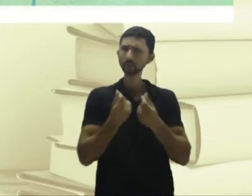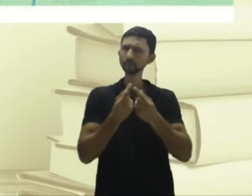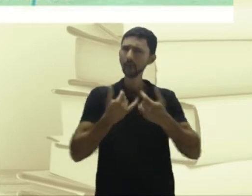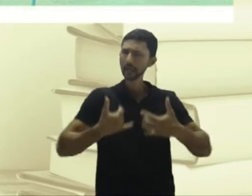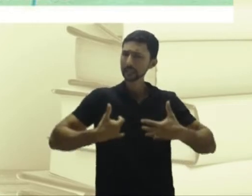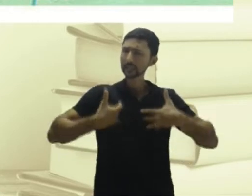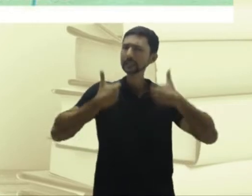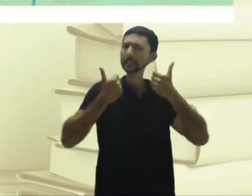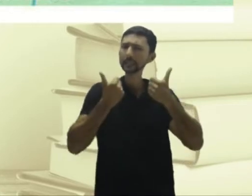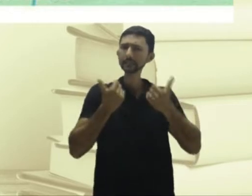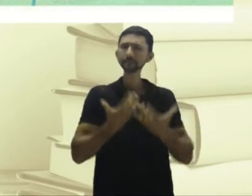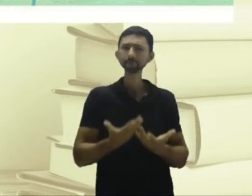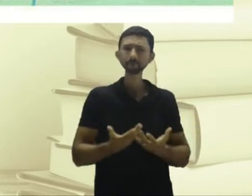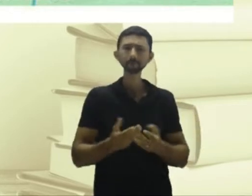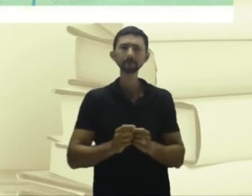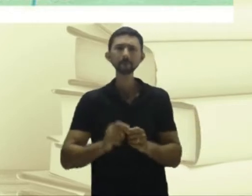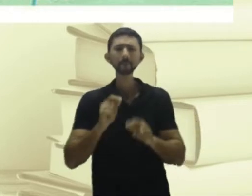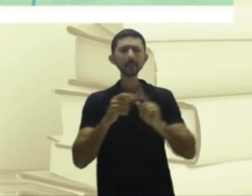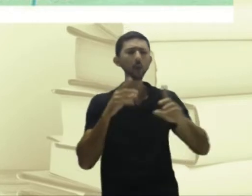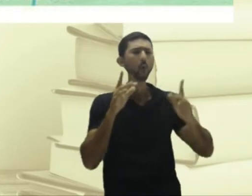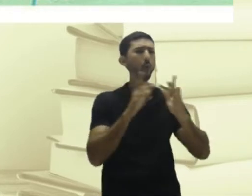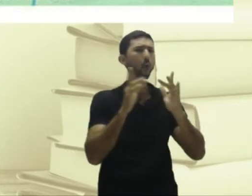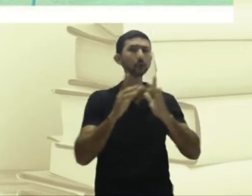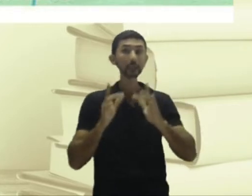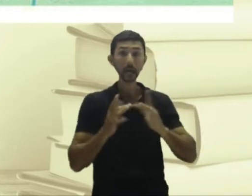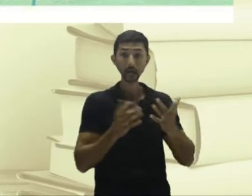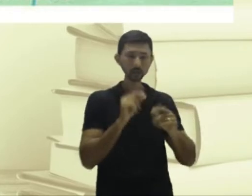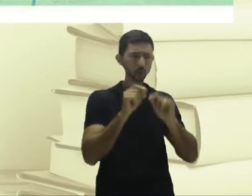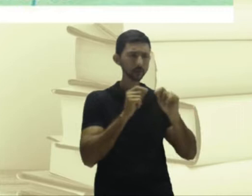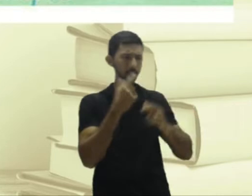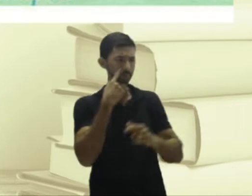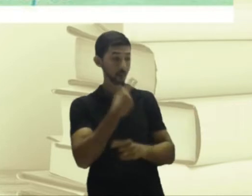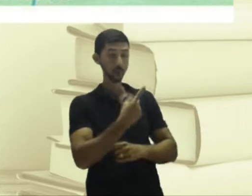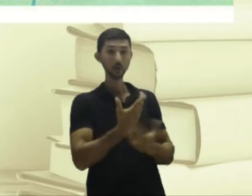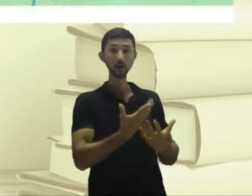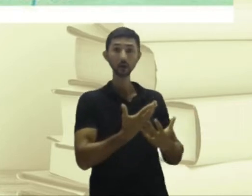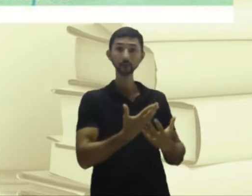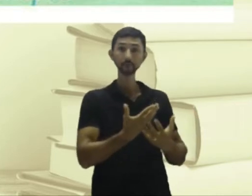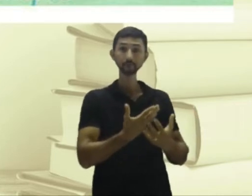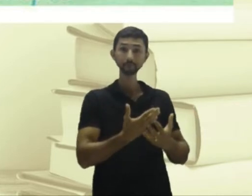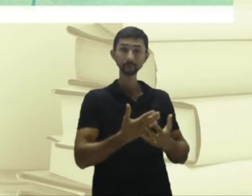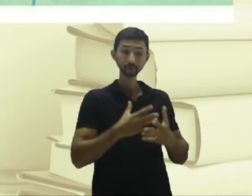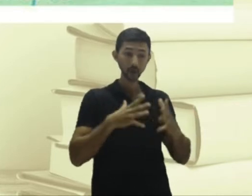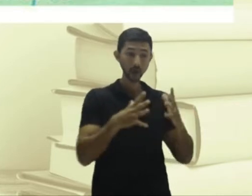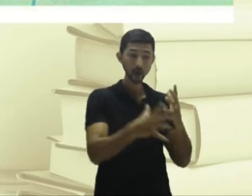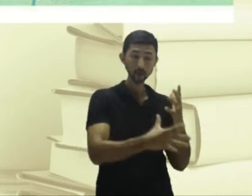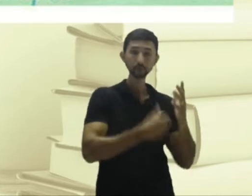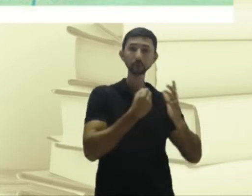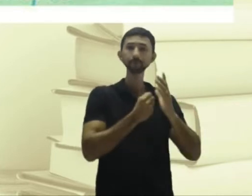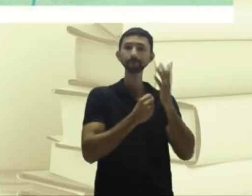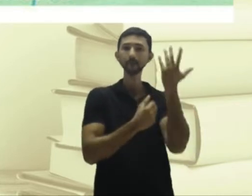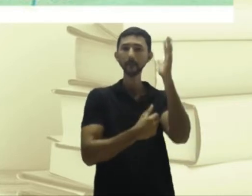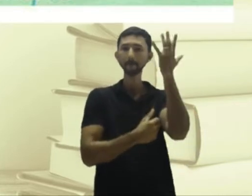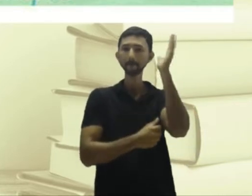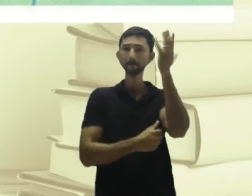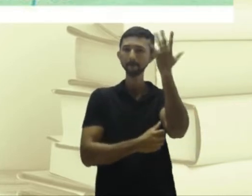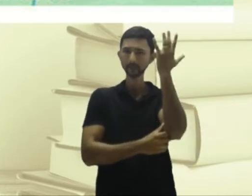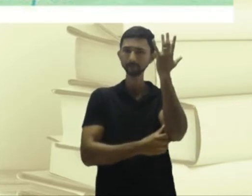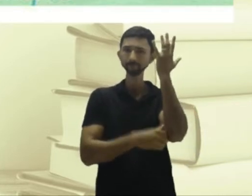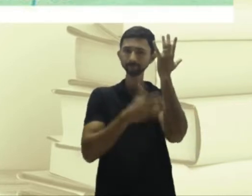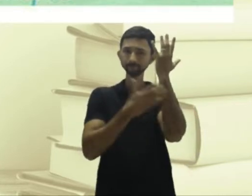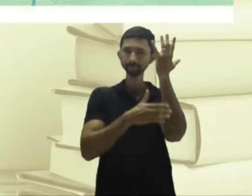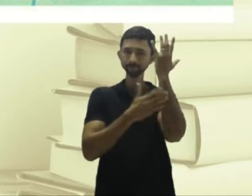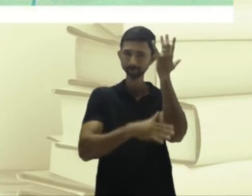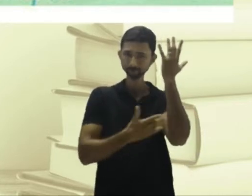O primeiro contato com essas riquezas se deu na exploração do pau-brasil, certo?